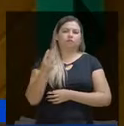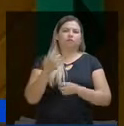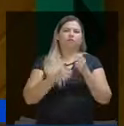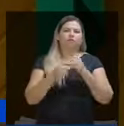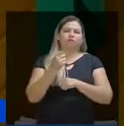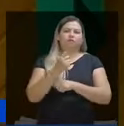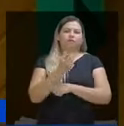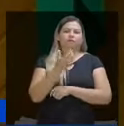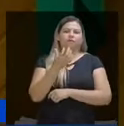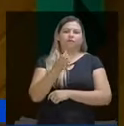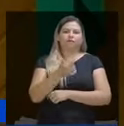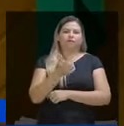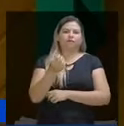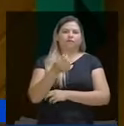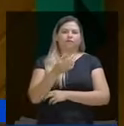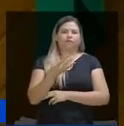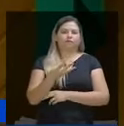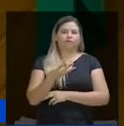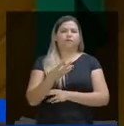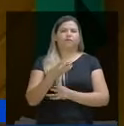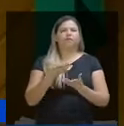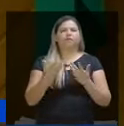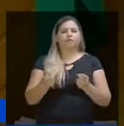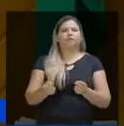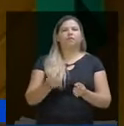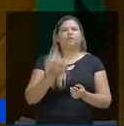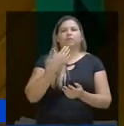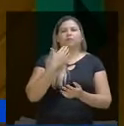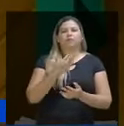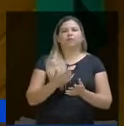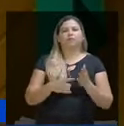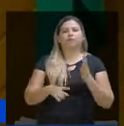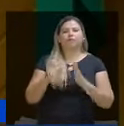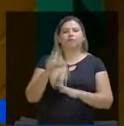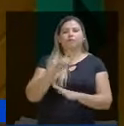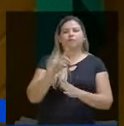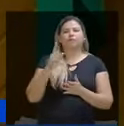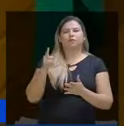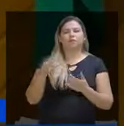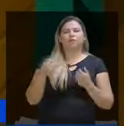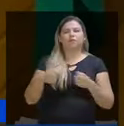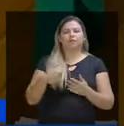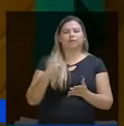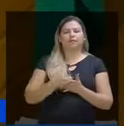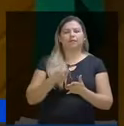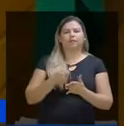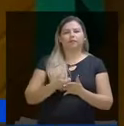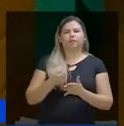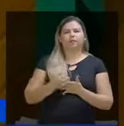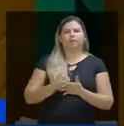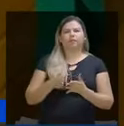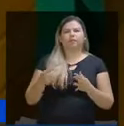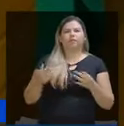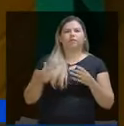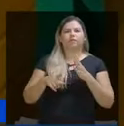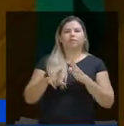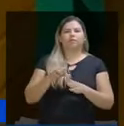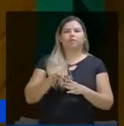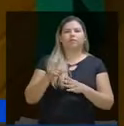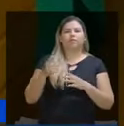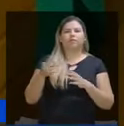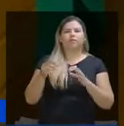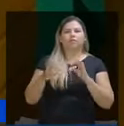0600-16483-2024, houve o deferimento de liminar determinada a emissão imediata de quitação eleitoral para a